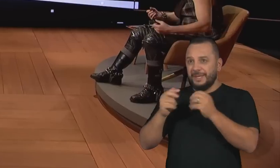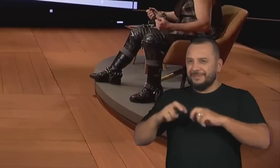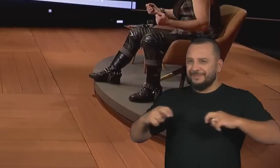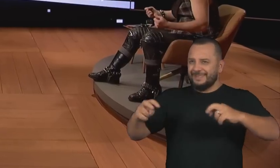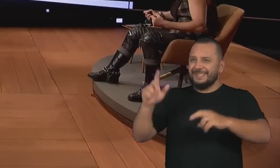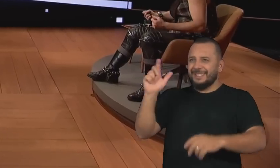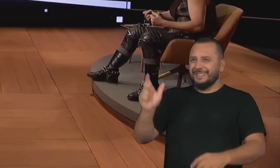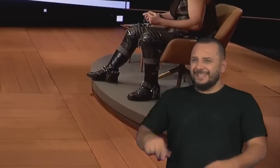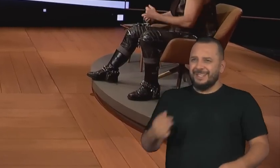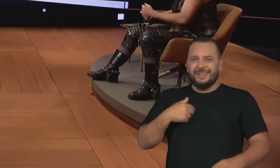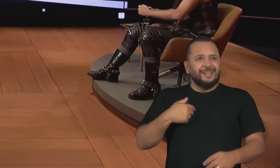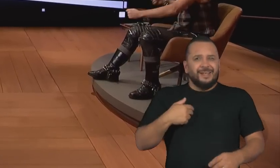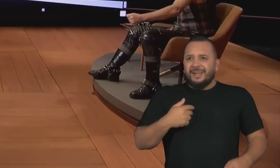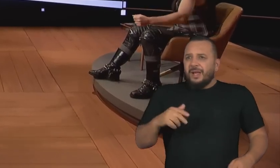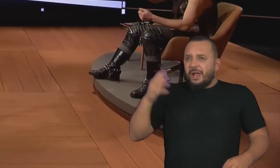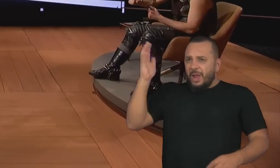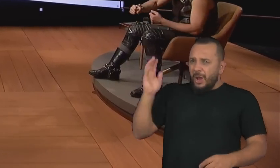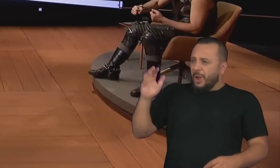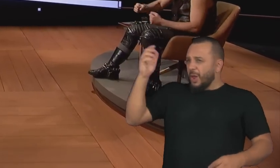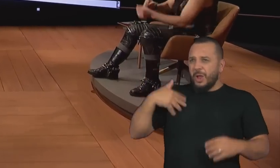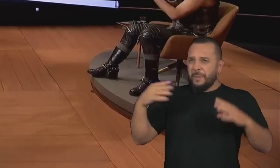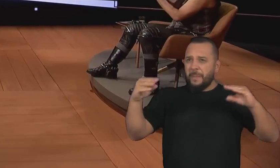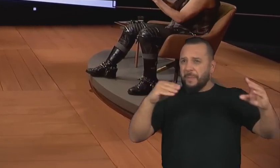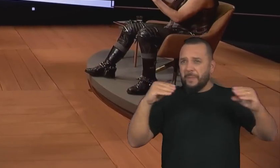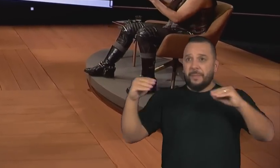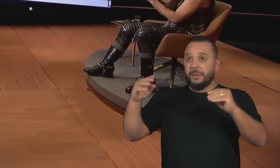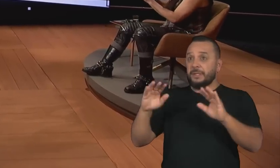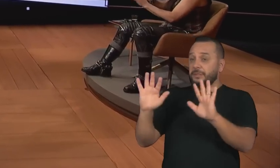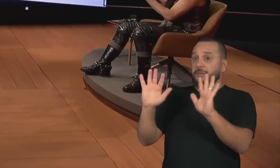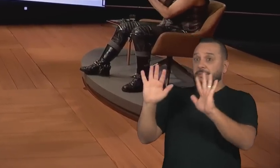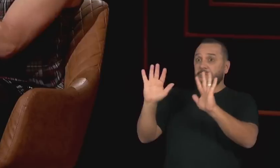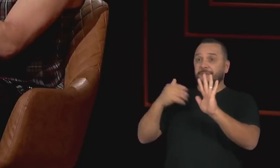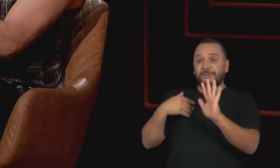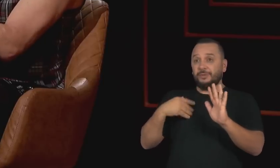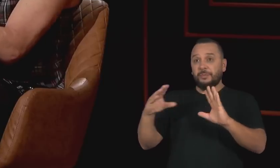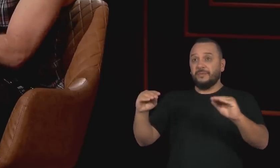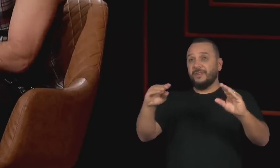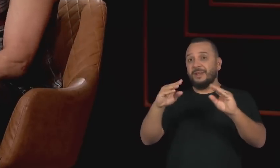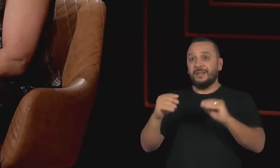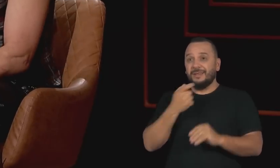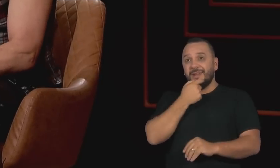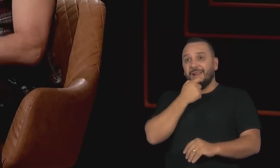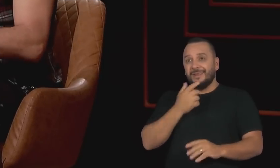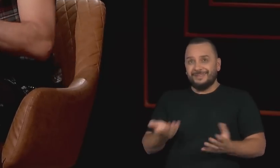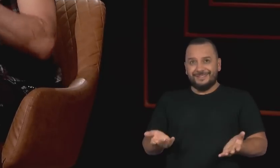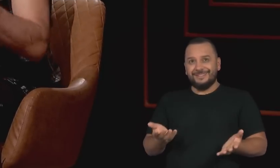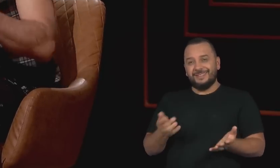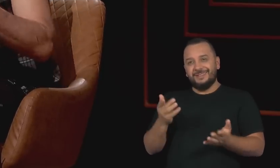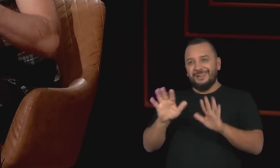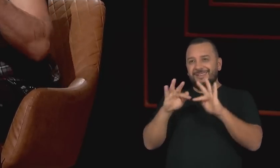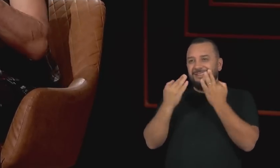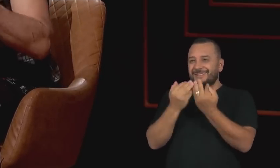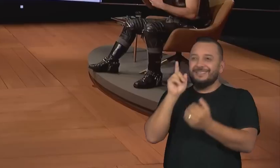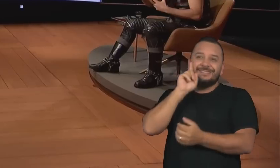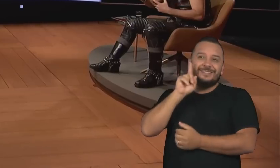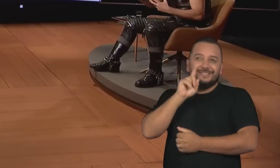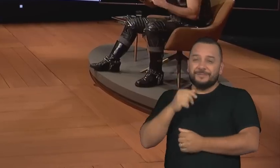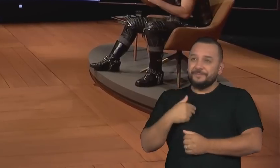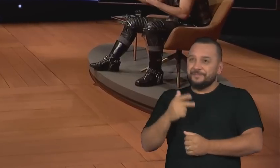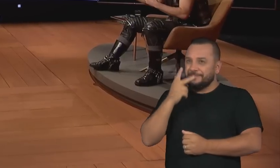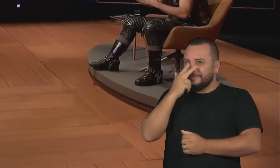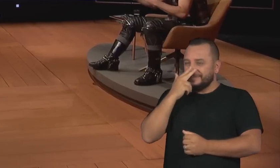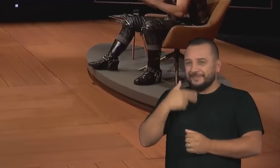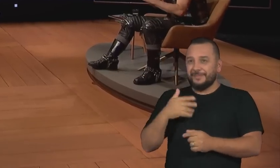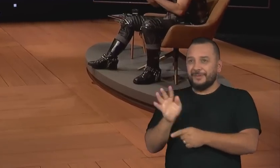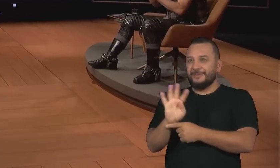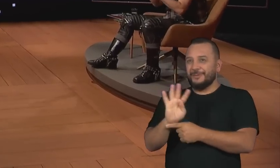italianos. You don't like the food, Supla? A mãe dele, pá, me dá um soco. Não, Miss Gasparo, it's very good. Parecia que era um filme que tava o Joe Pesci, o